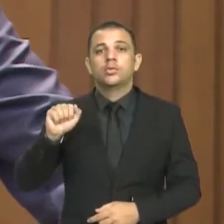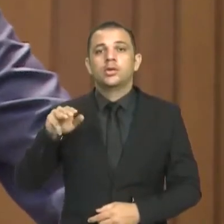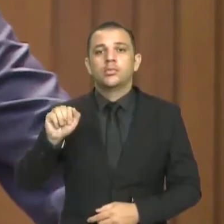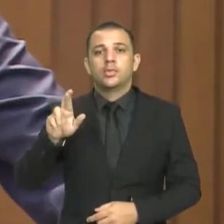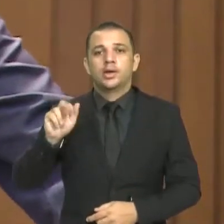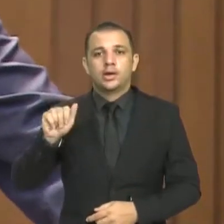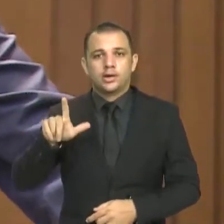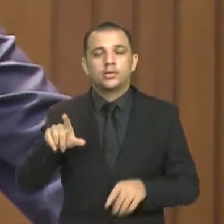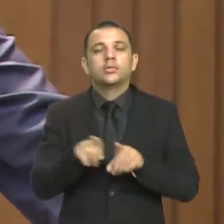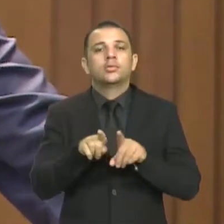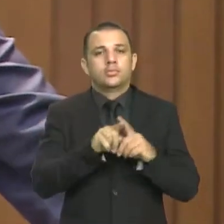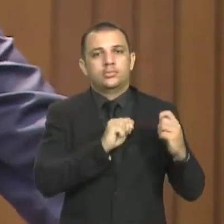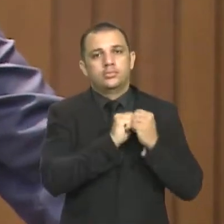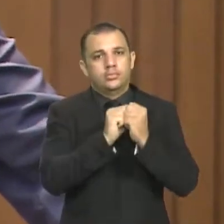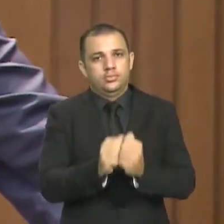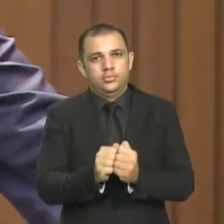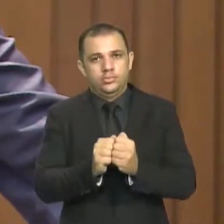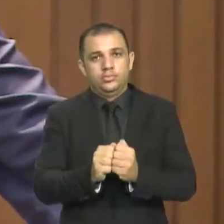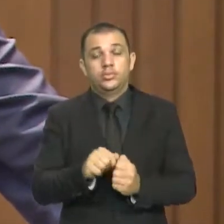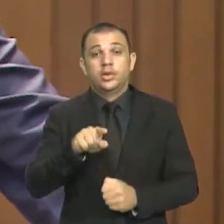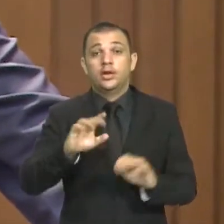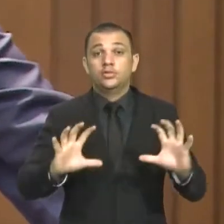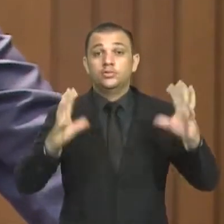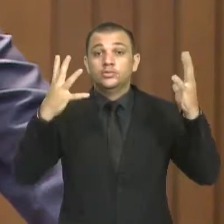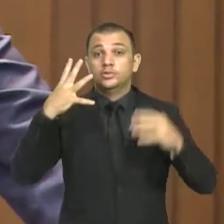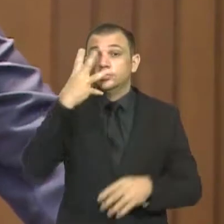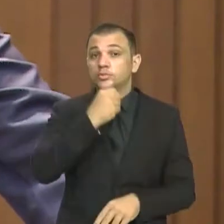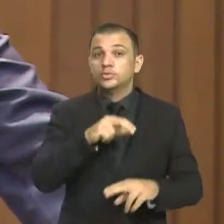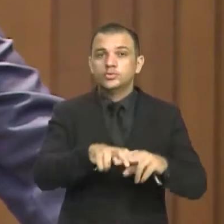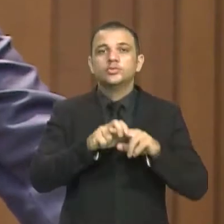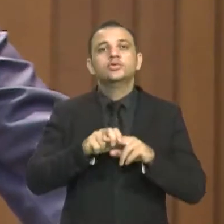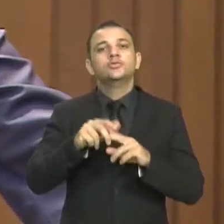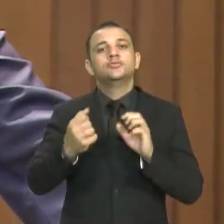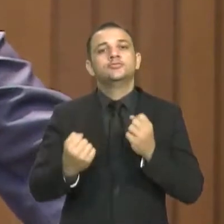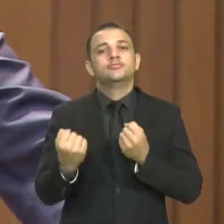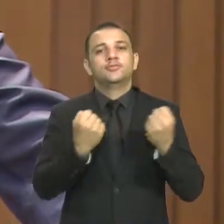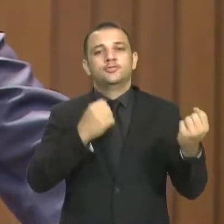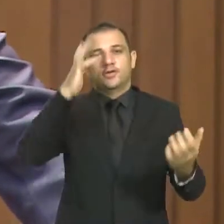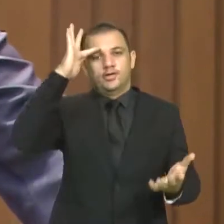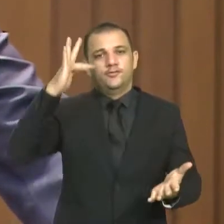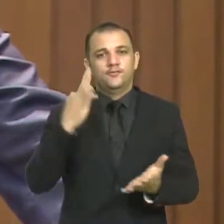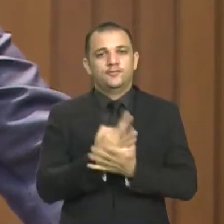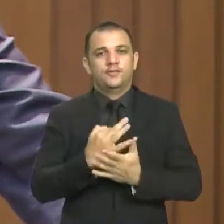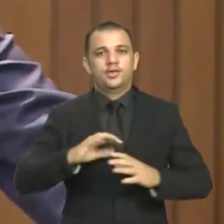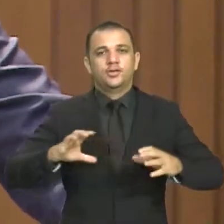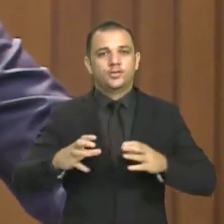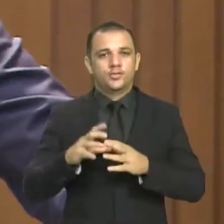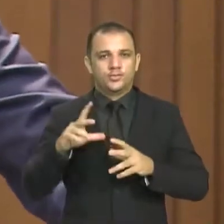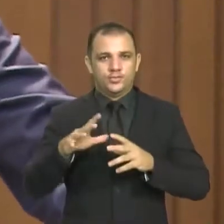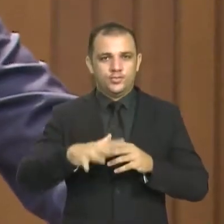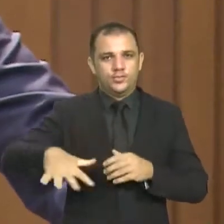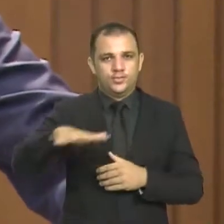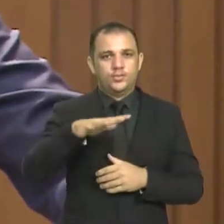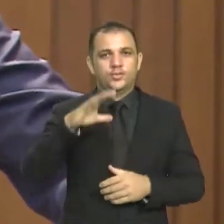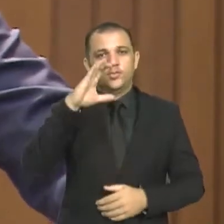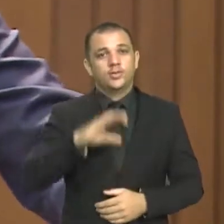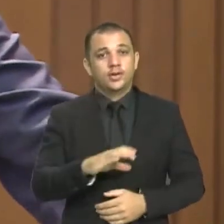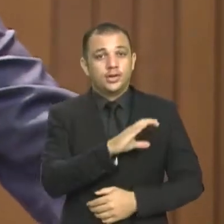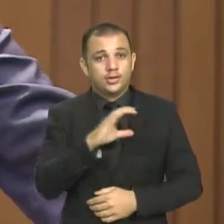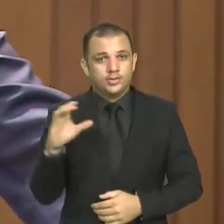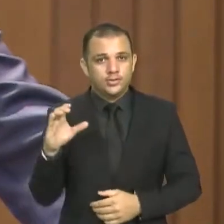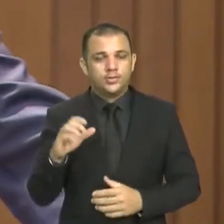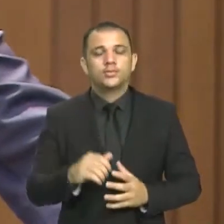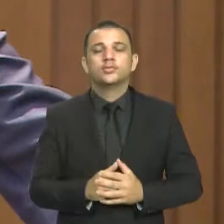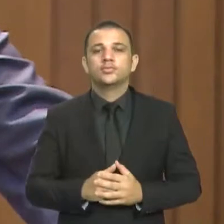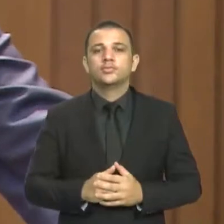que coloca Montes Altos no calendário religioso de todo o estado do Maranhão, e que o desafio de realizar o